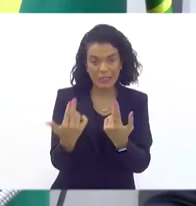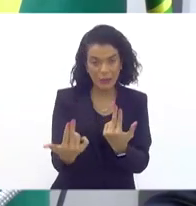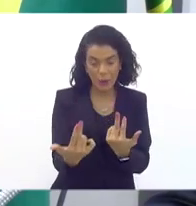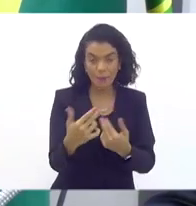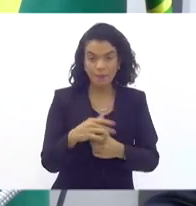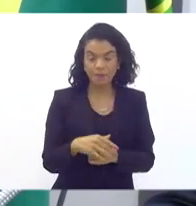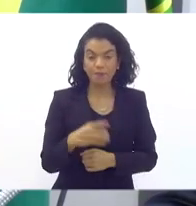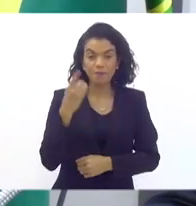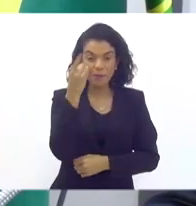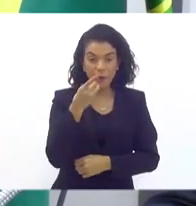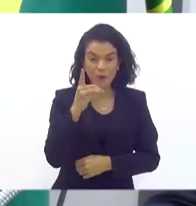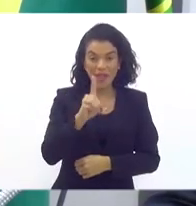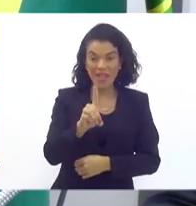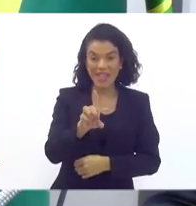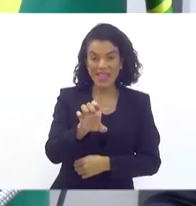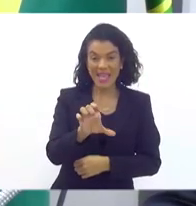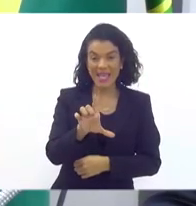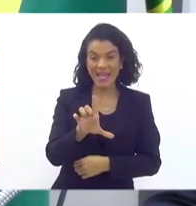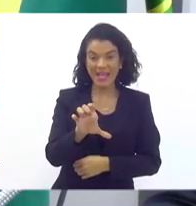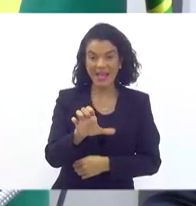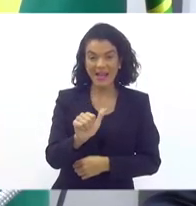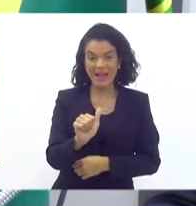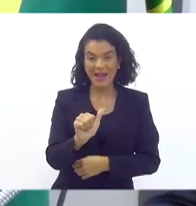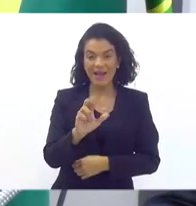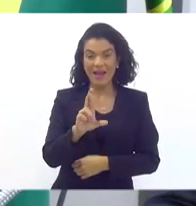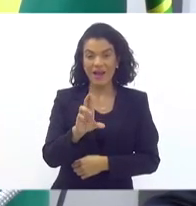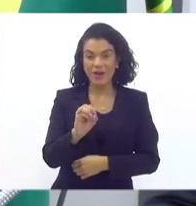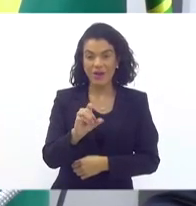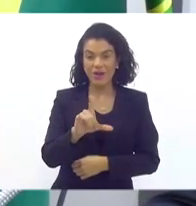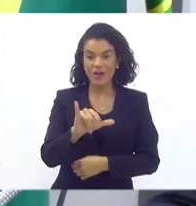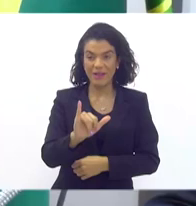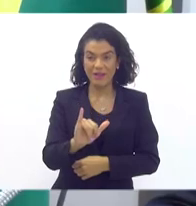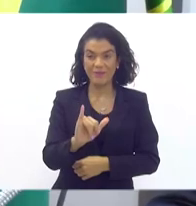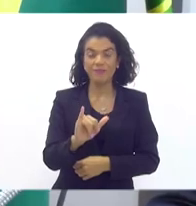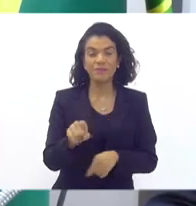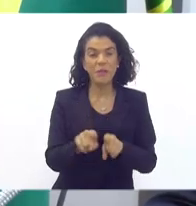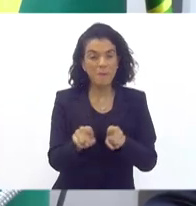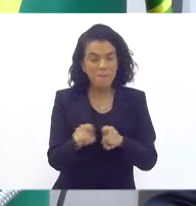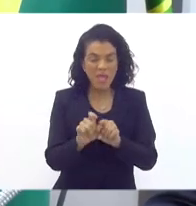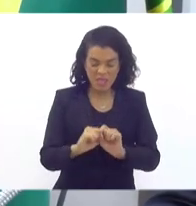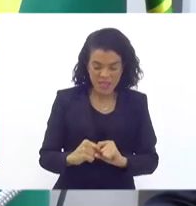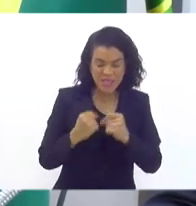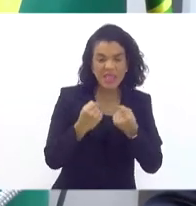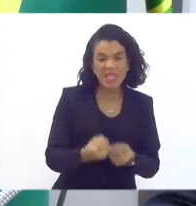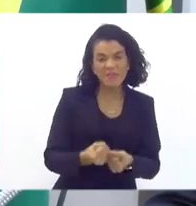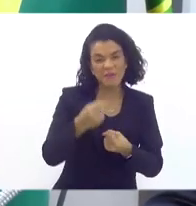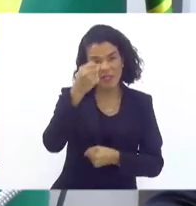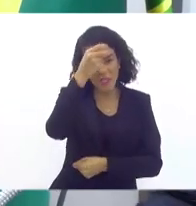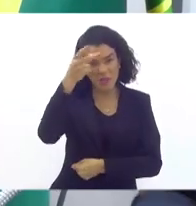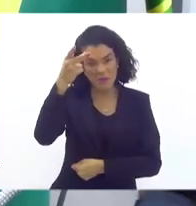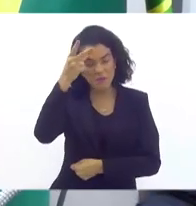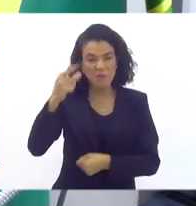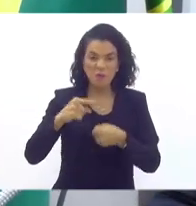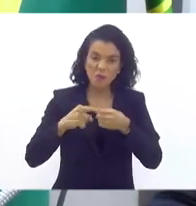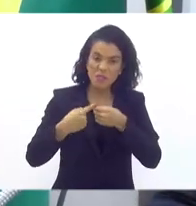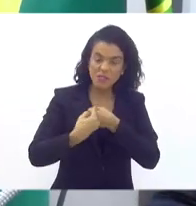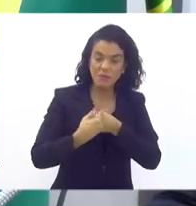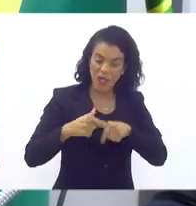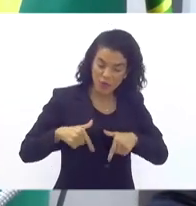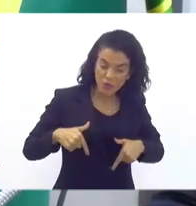delaroli com uma pegada também absolutamente municipalista além da experiência de policial militar